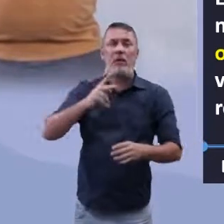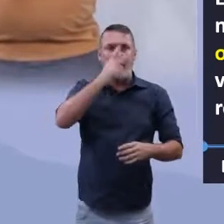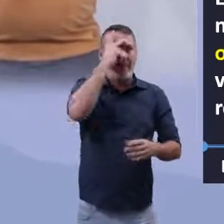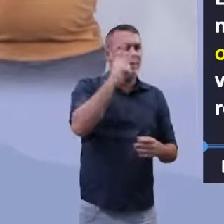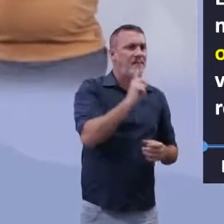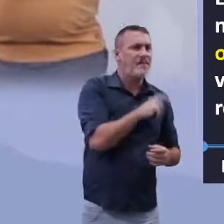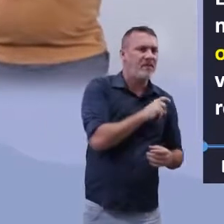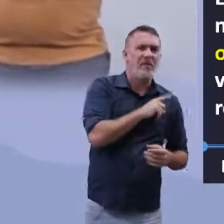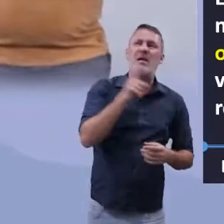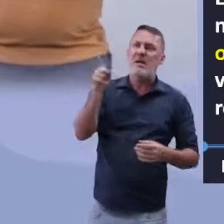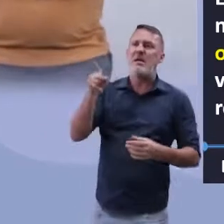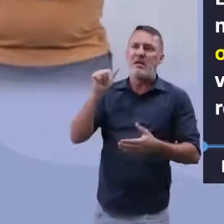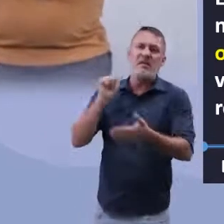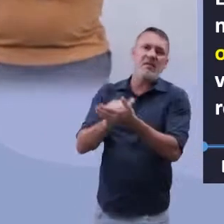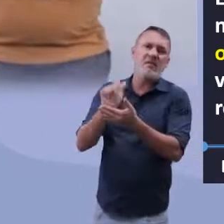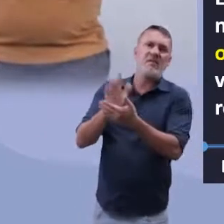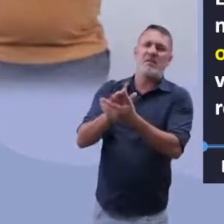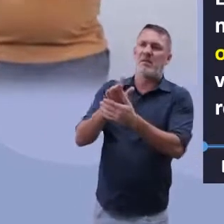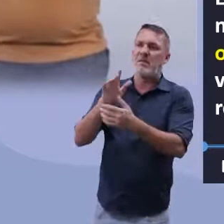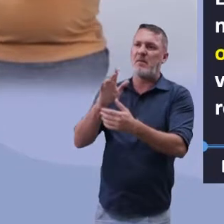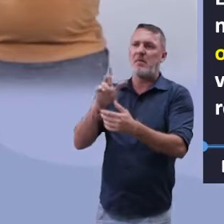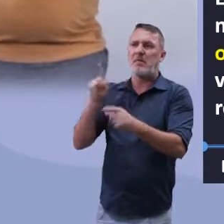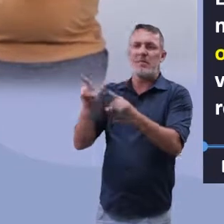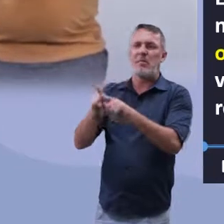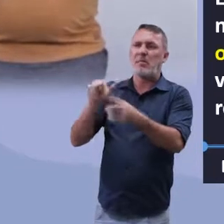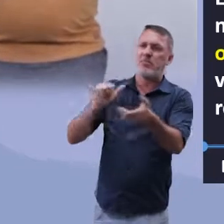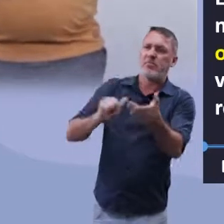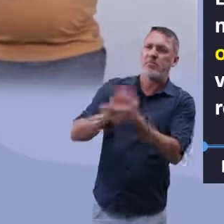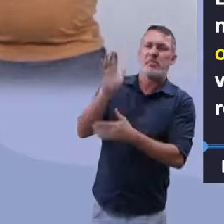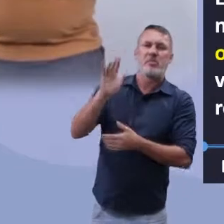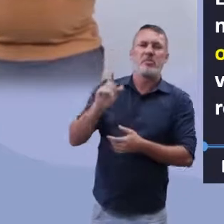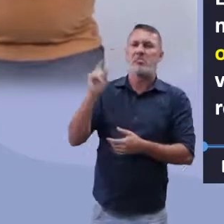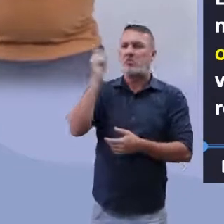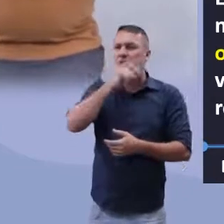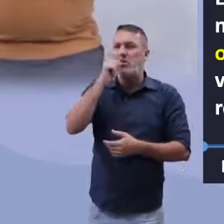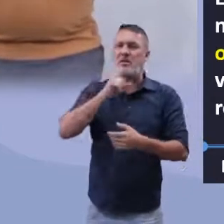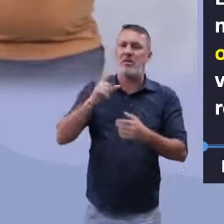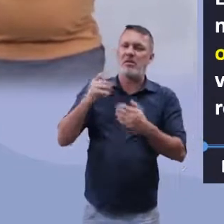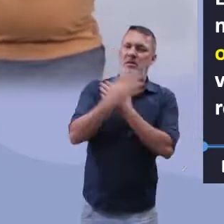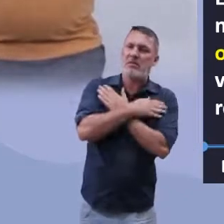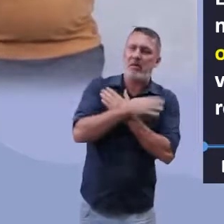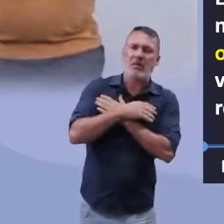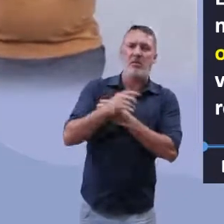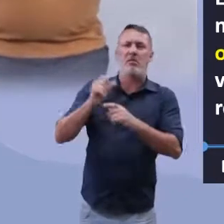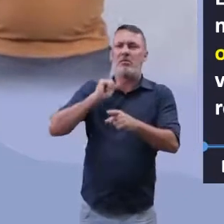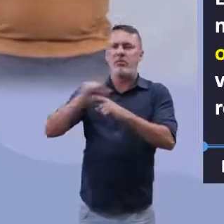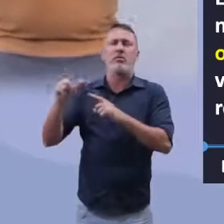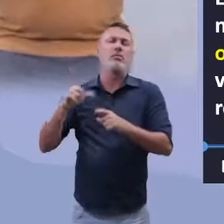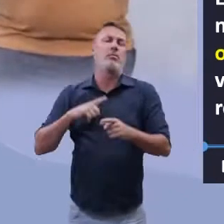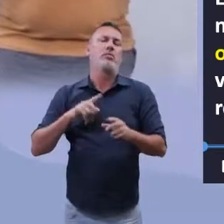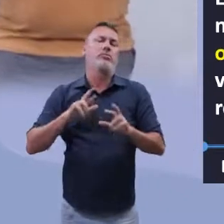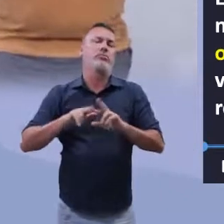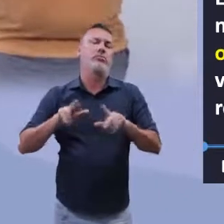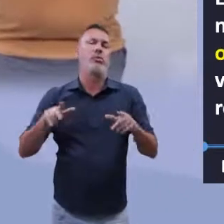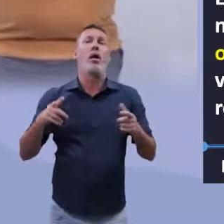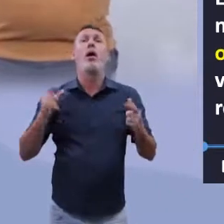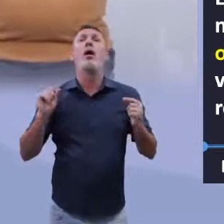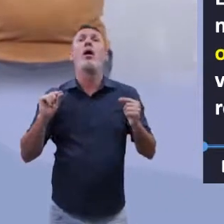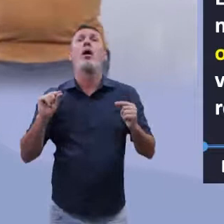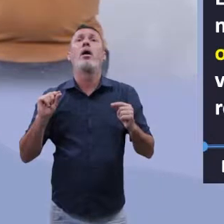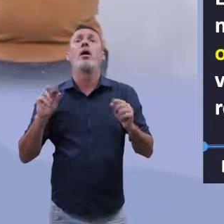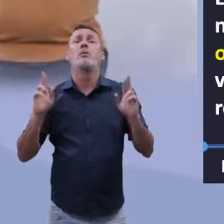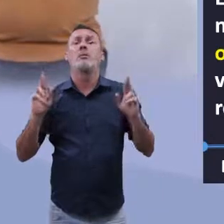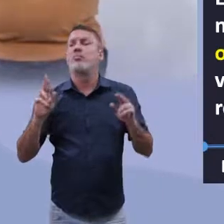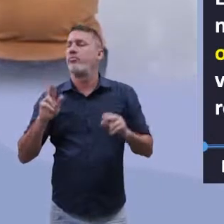pelos justiceiros, pessoas na rua, pessoas perdem o emprego por inverdades. Então são informações, professor, mas de onde vem? Vem de todos